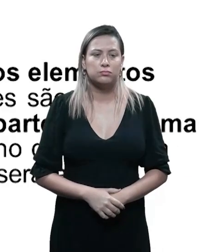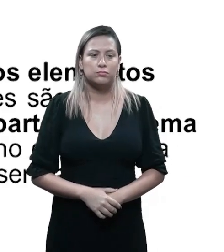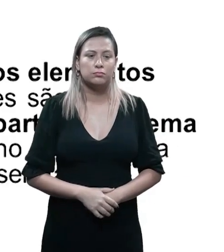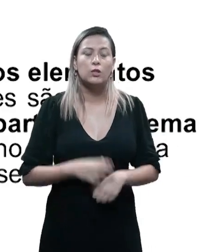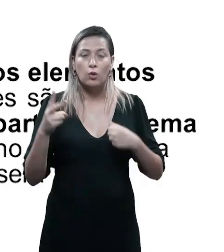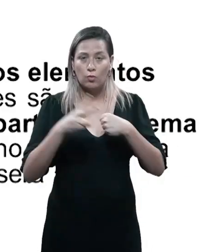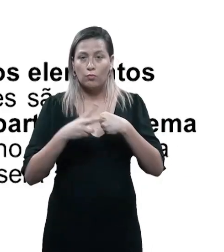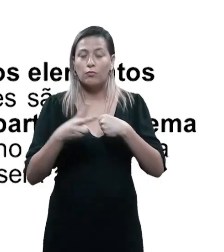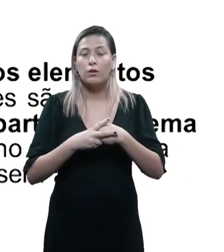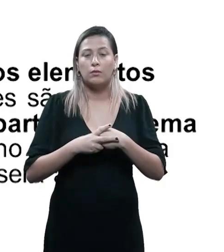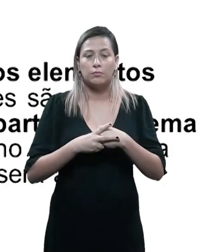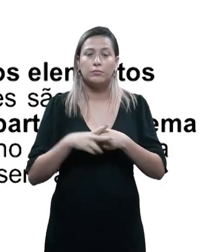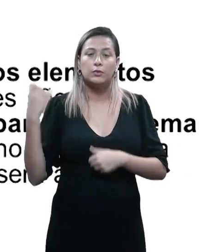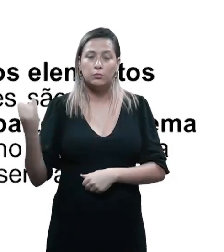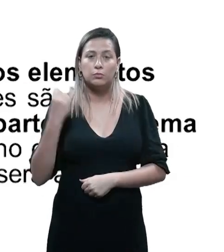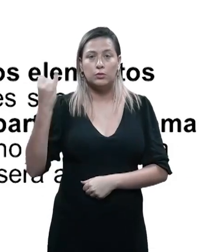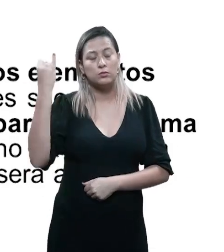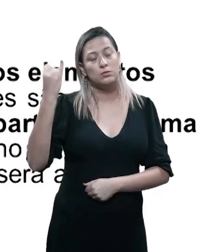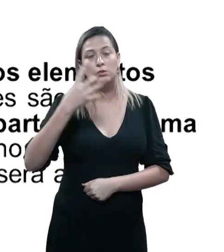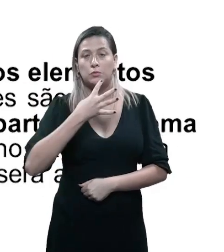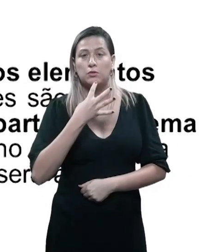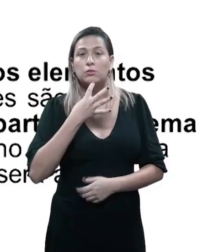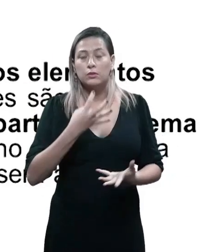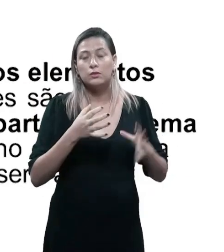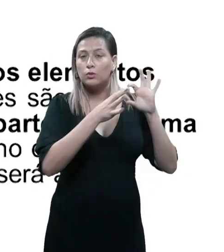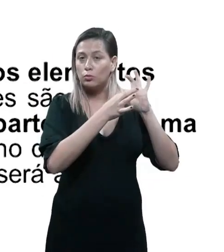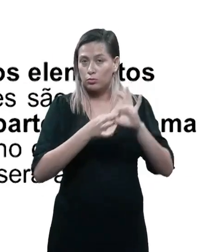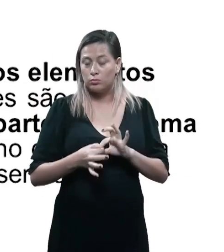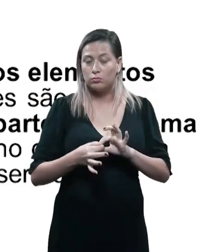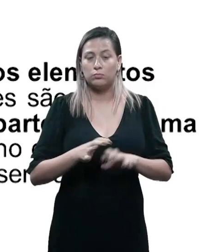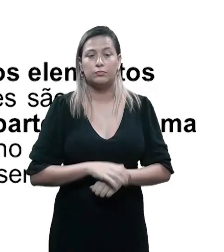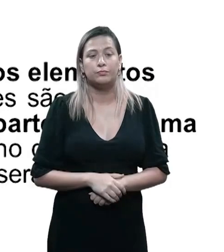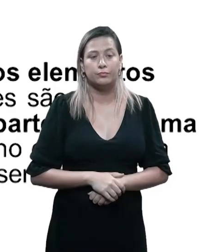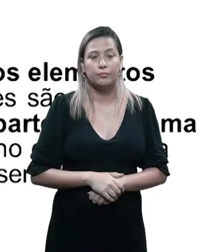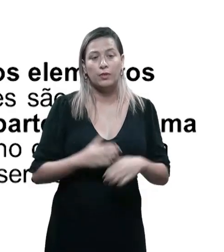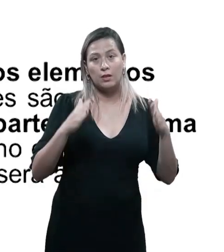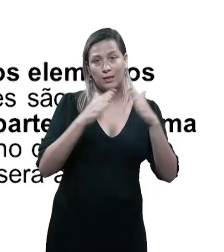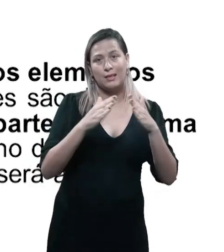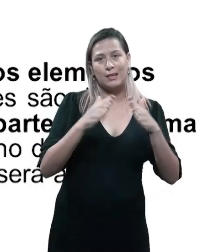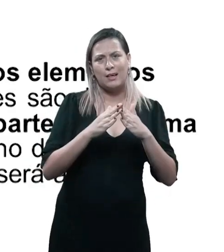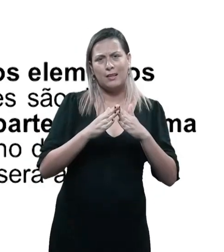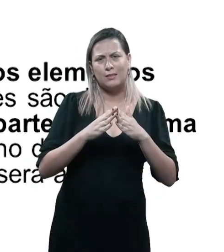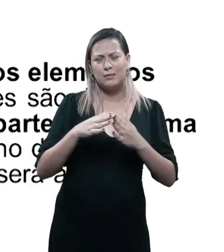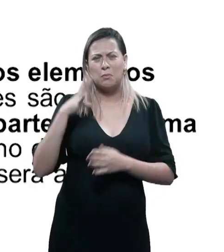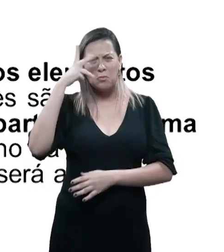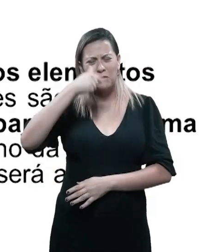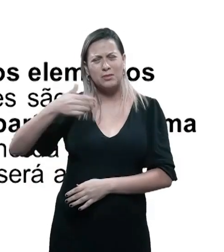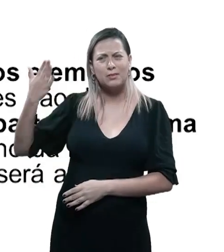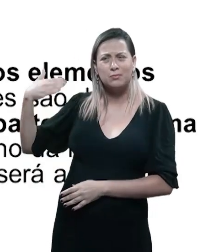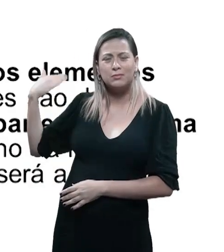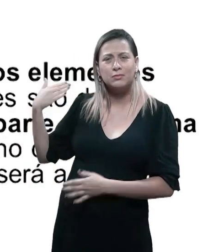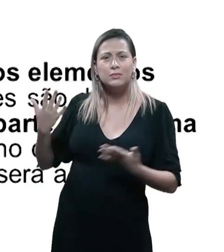verbo também é importante para que se conheça o contexto. Então, se eu coloco a casa foi